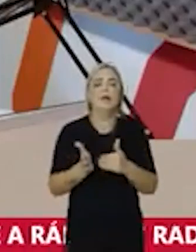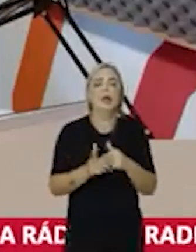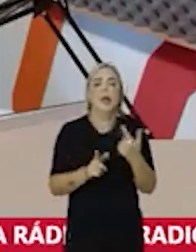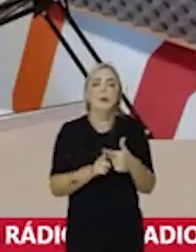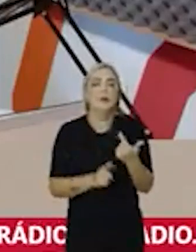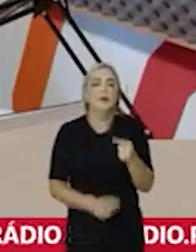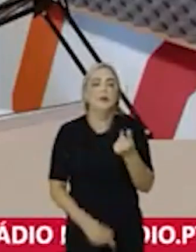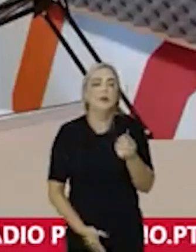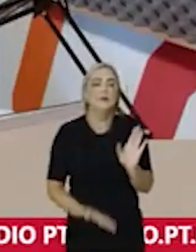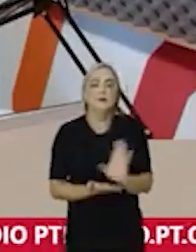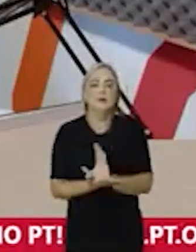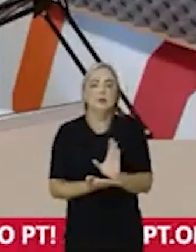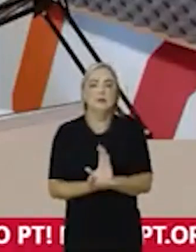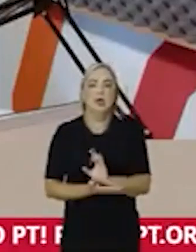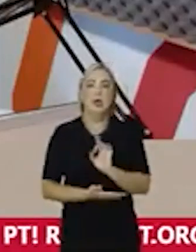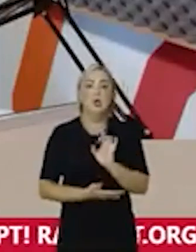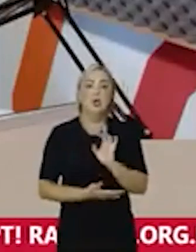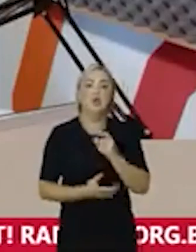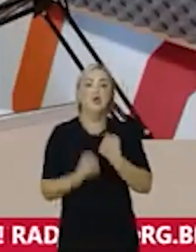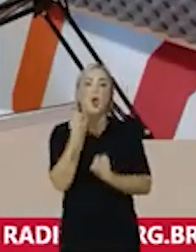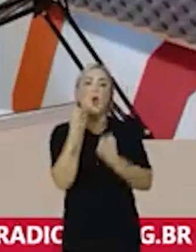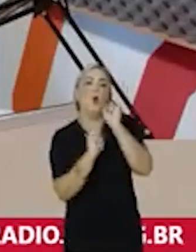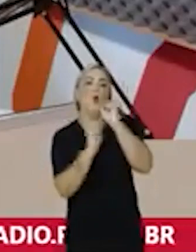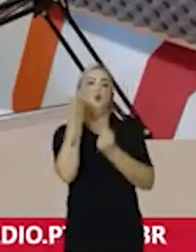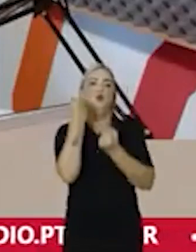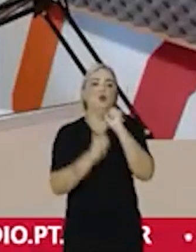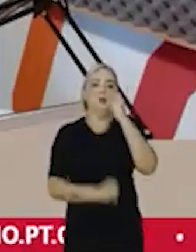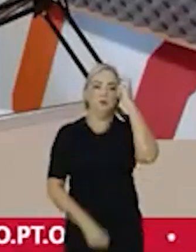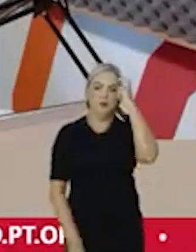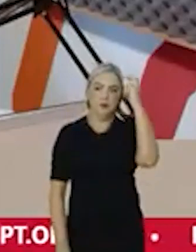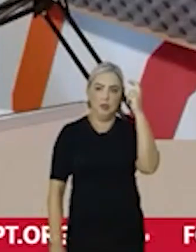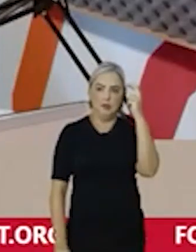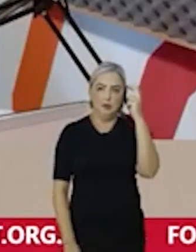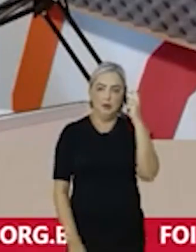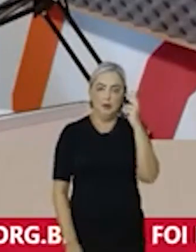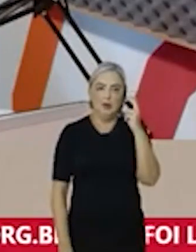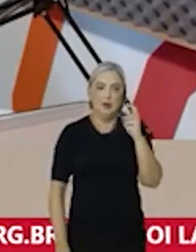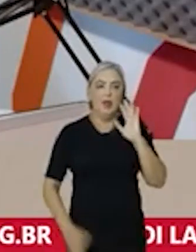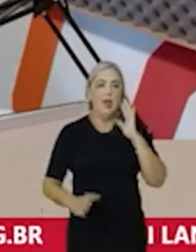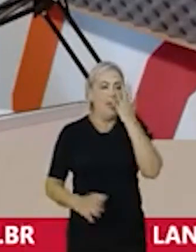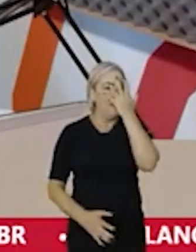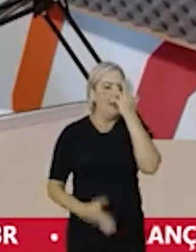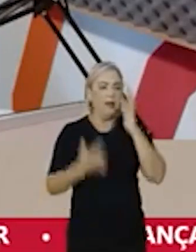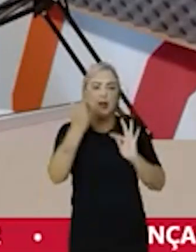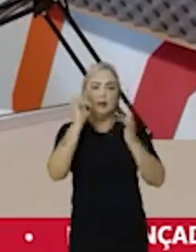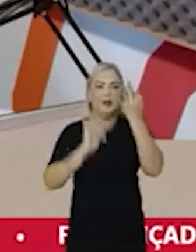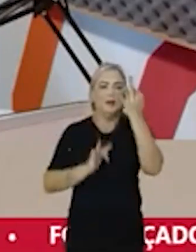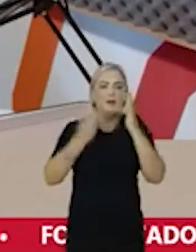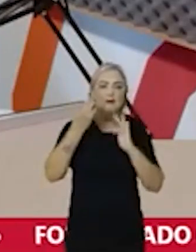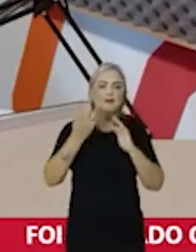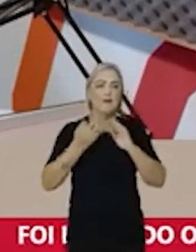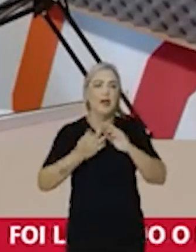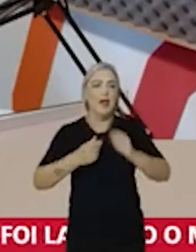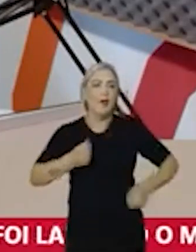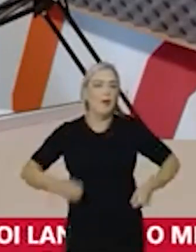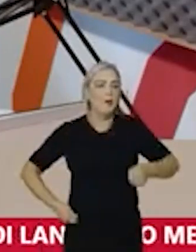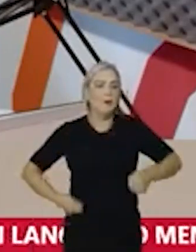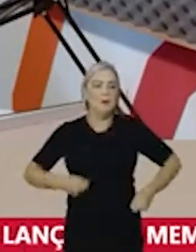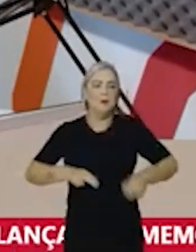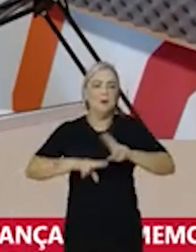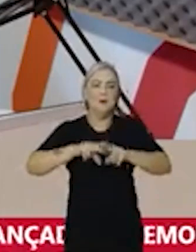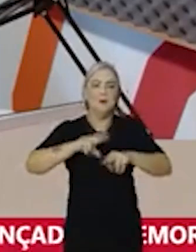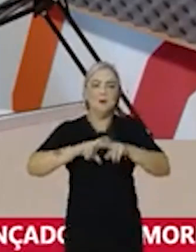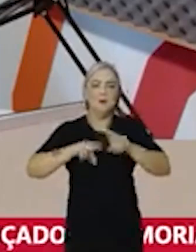porque não é somente a indústria cultural. Carnaval, São João, as grandes